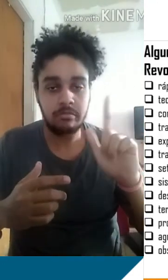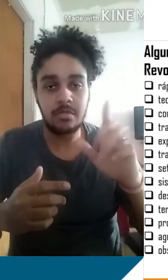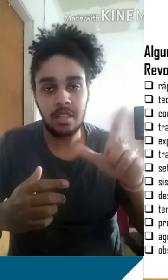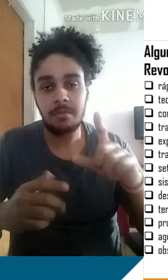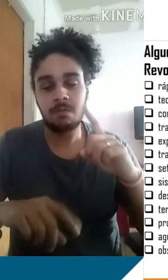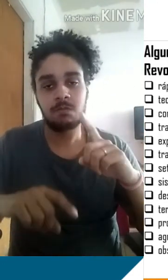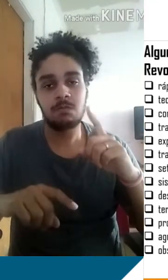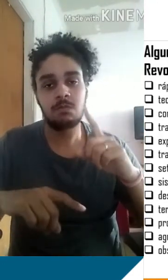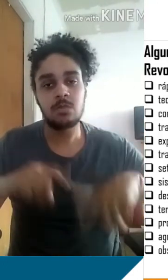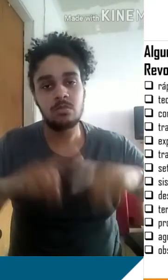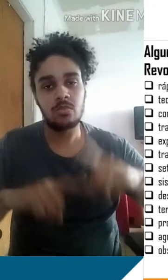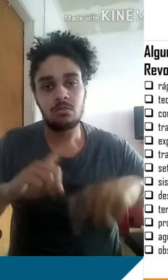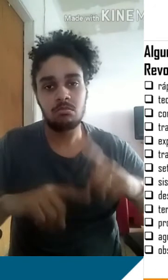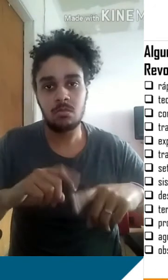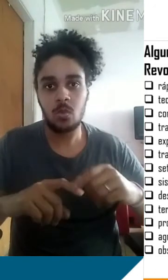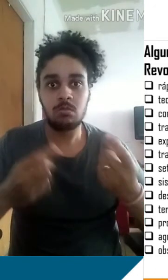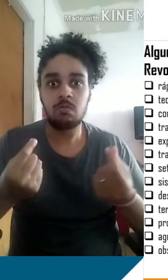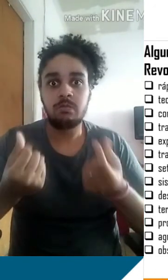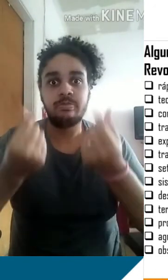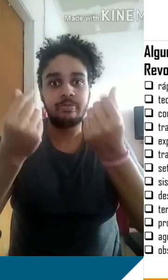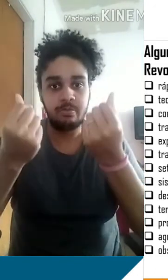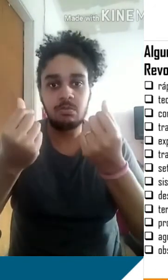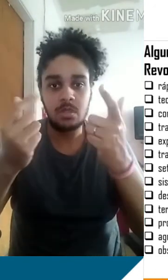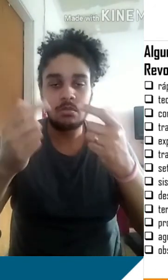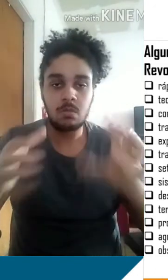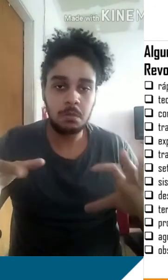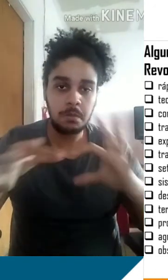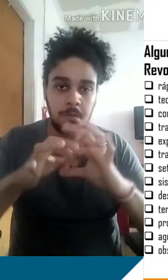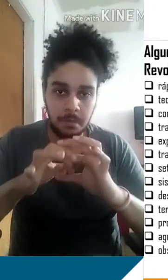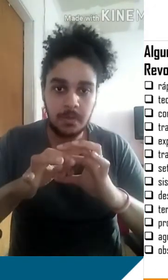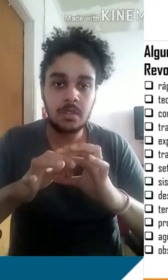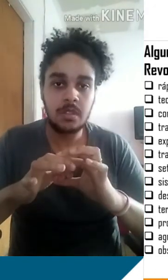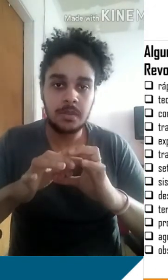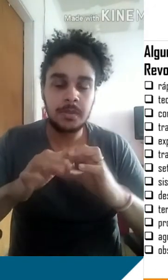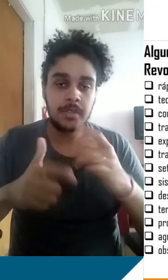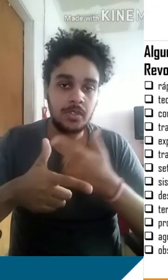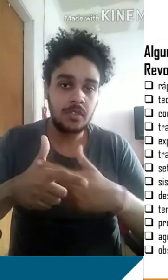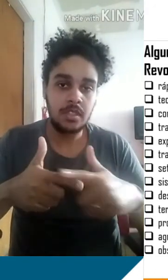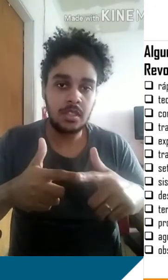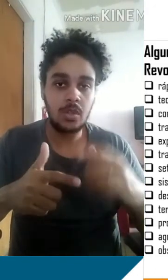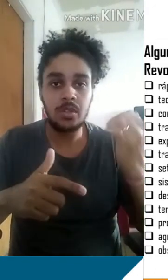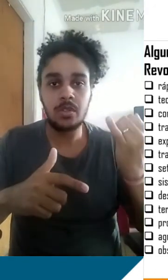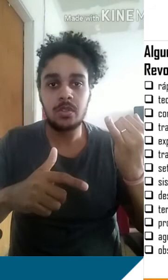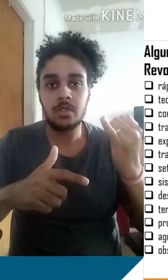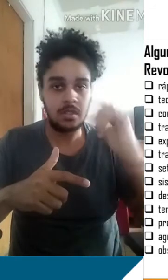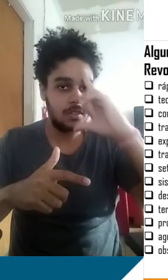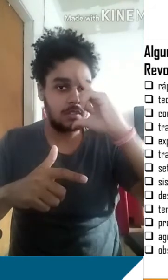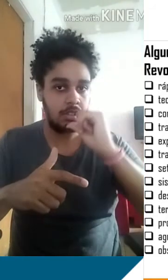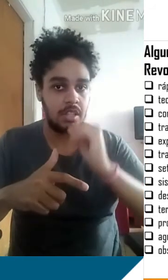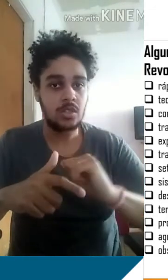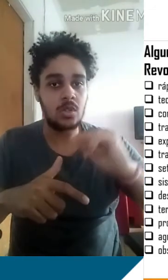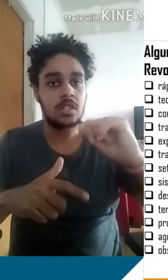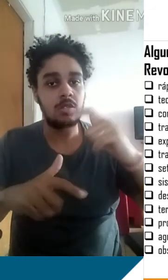prerrogativa da divisão internacional do trabalho, né, no período atual. Inclusive, o que promove a intensificação de desigualdades associadas à